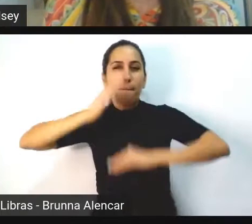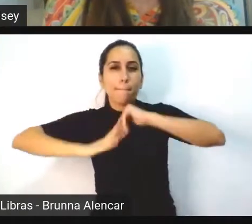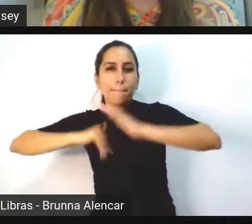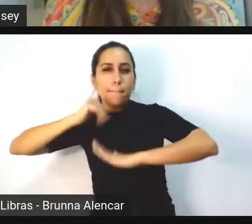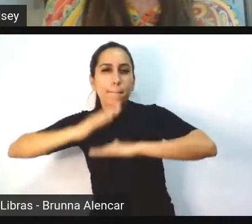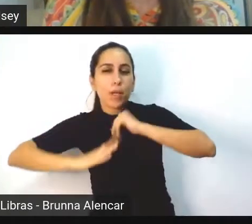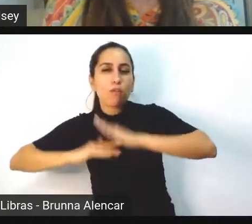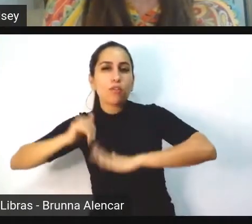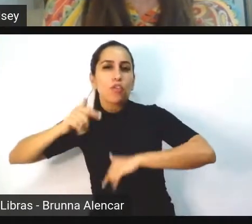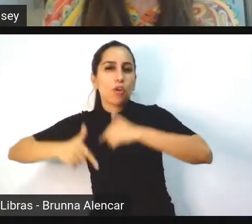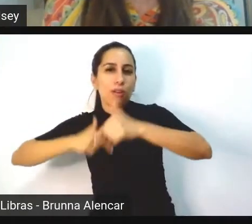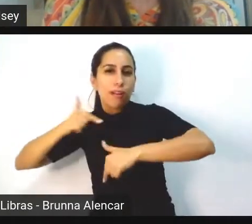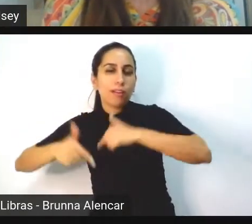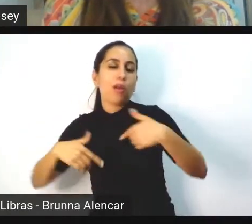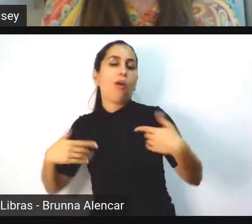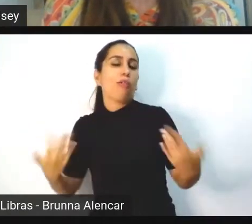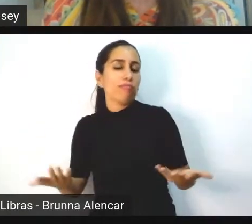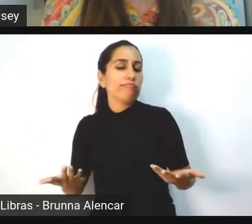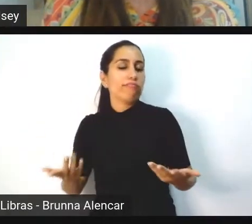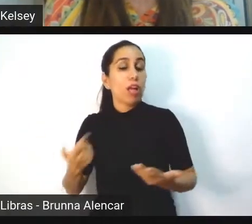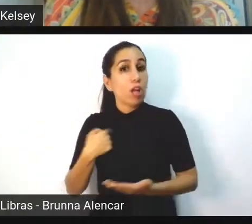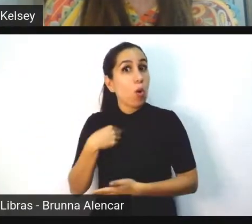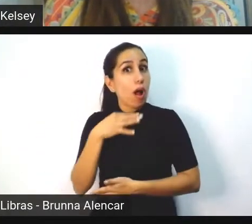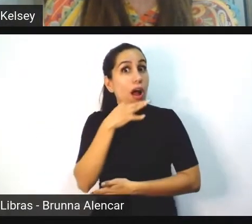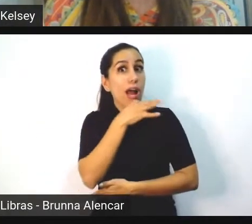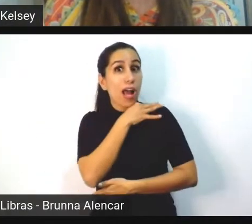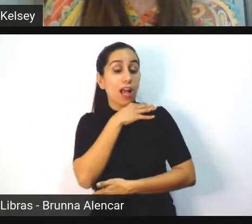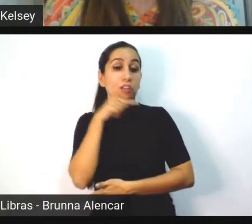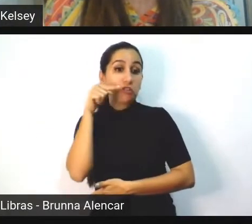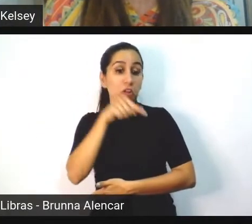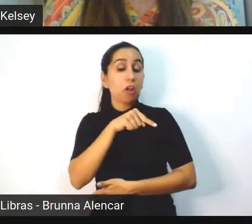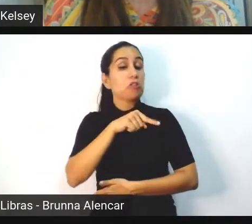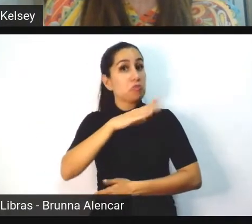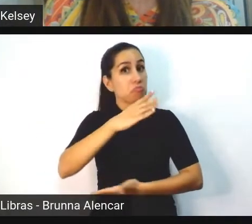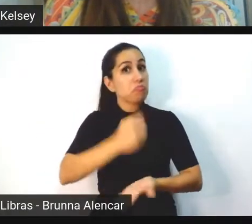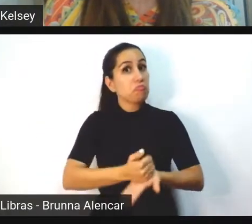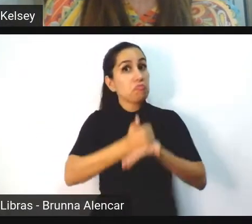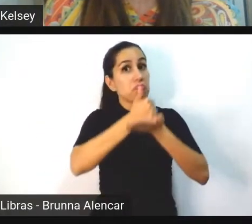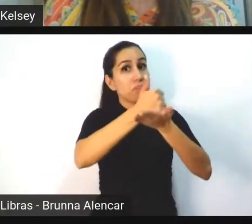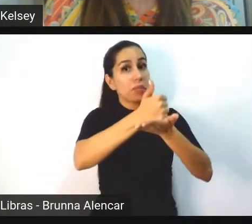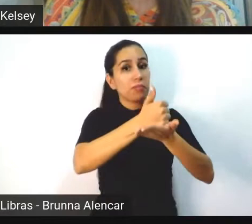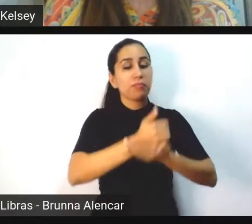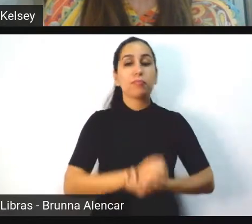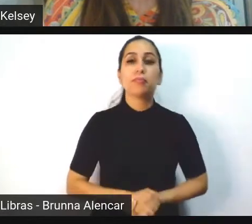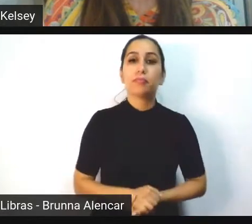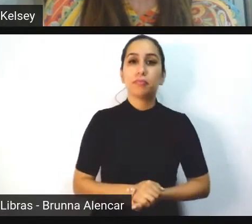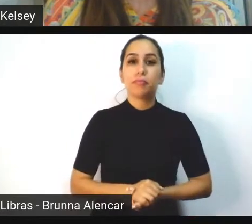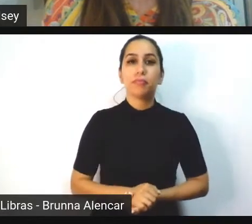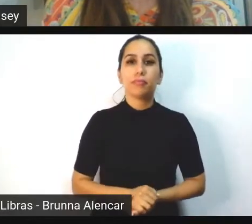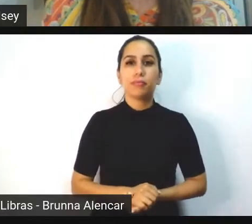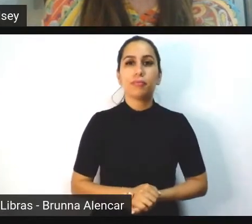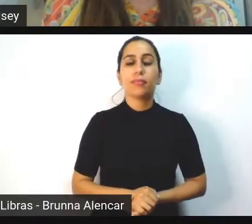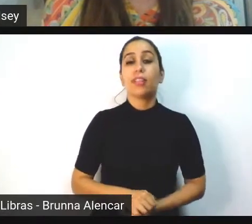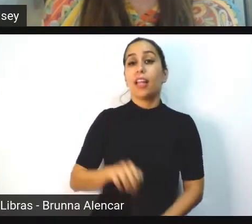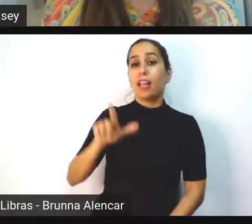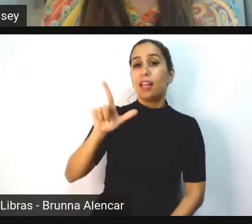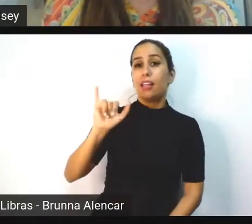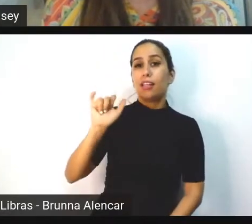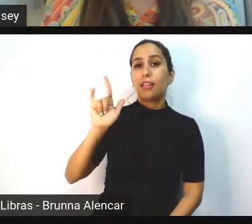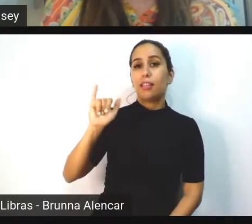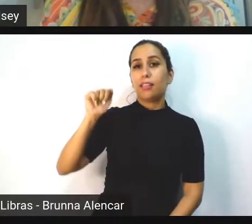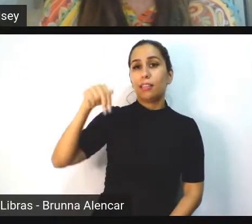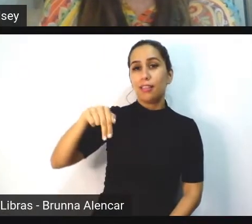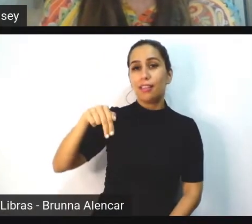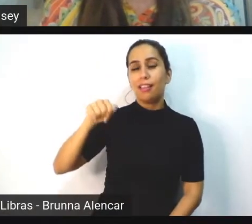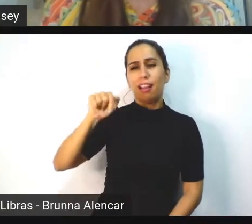empregador, né, a instituição, eu acho que vai ser muito benéfica. Essa questão que a Lilian mostrou aí de uma